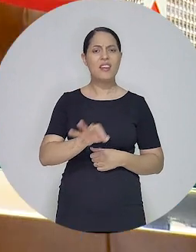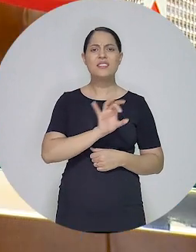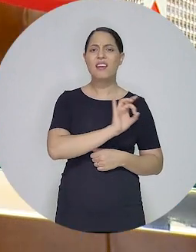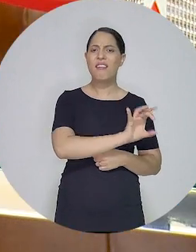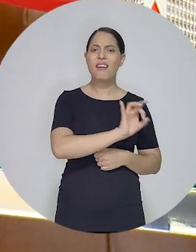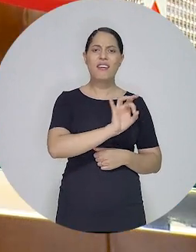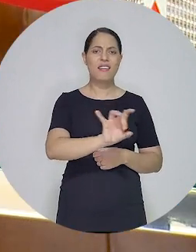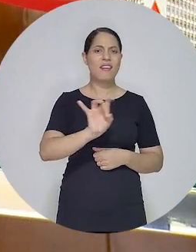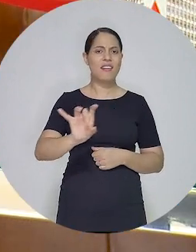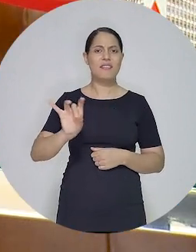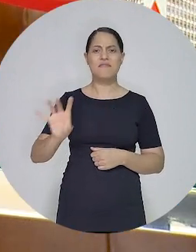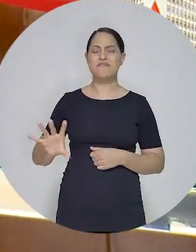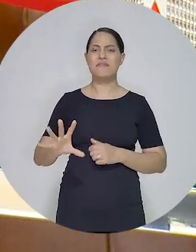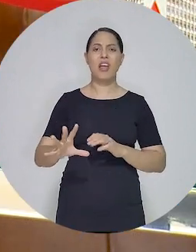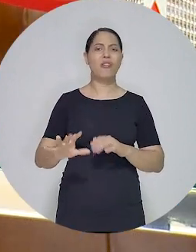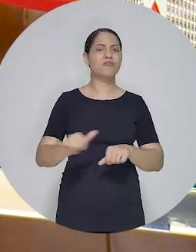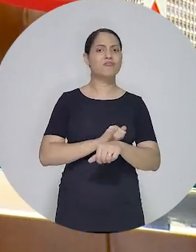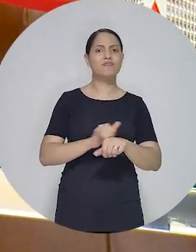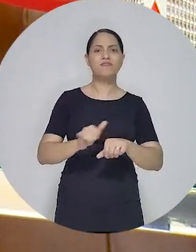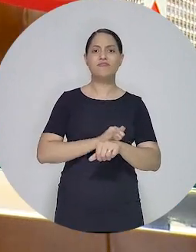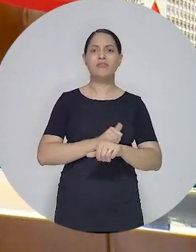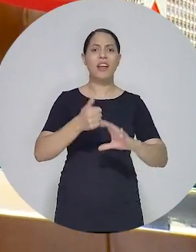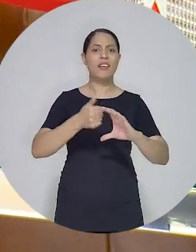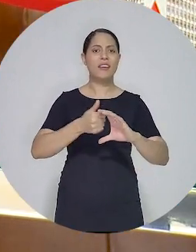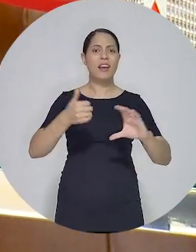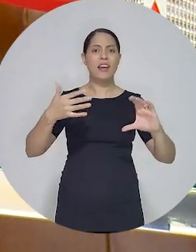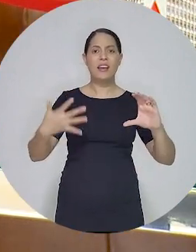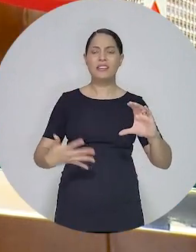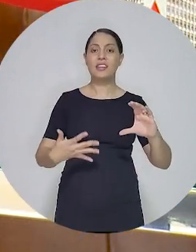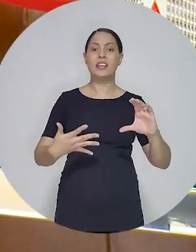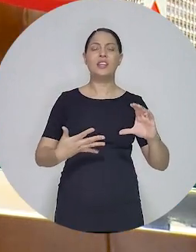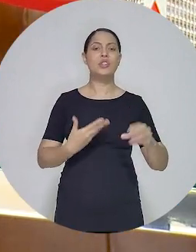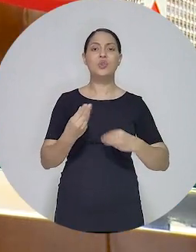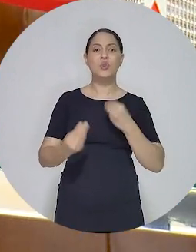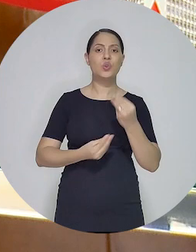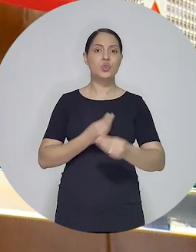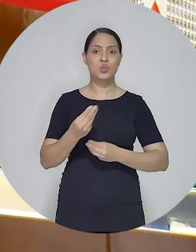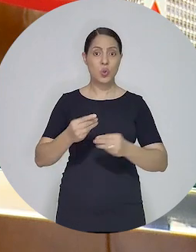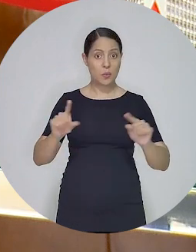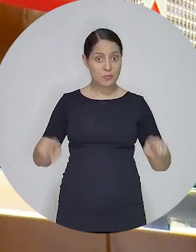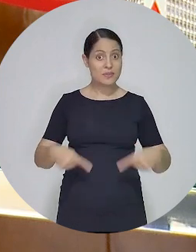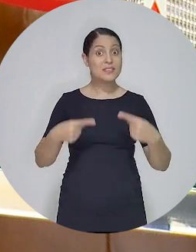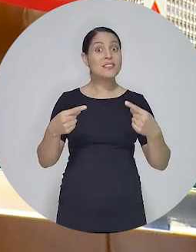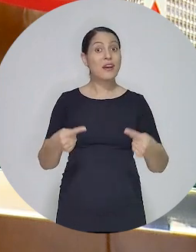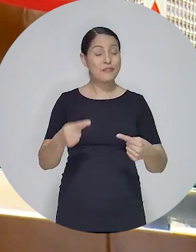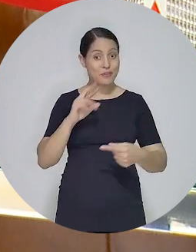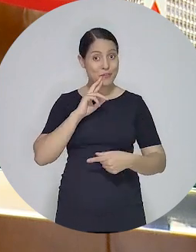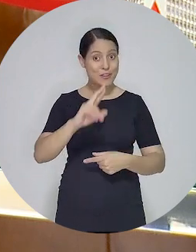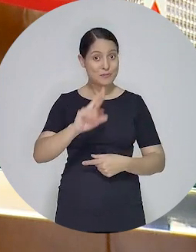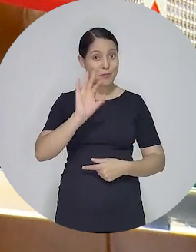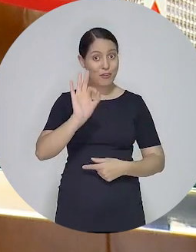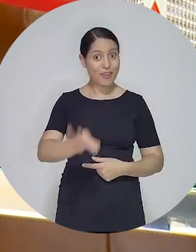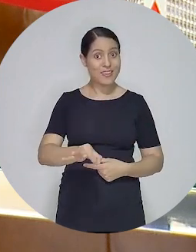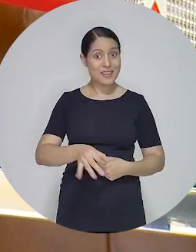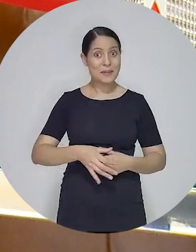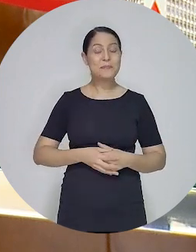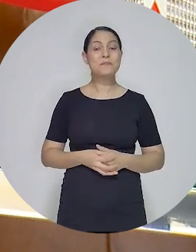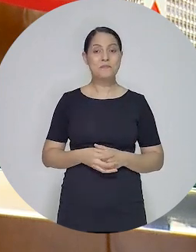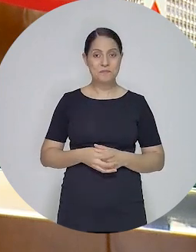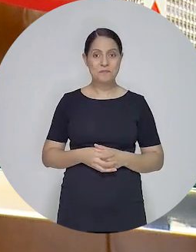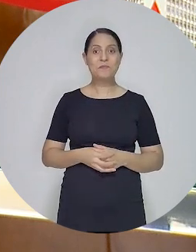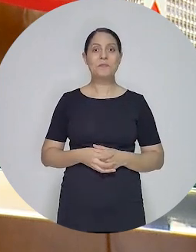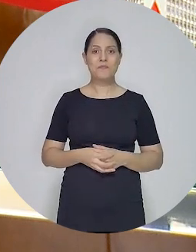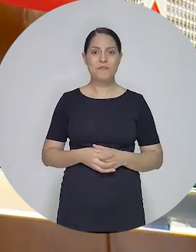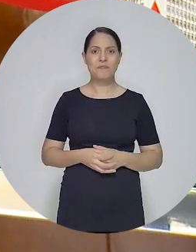têm sim, cada um do seu modo, com suas características, bem respondido a esses